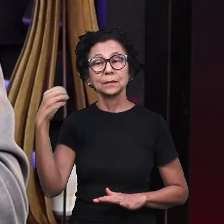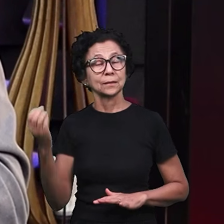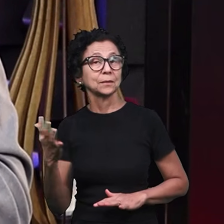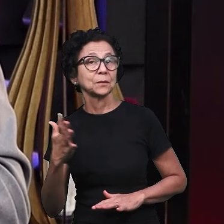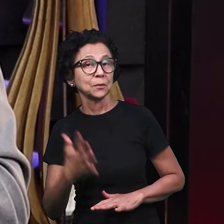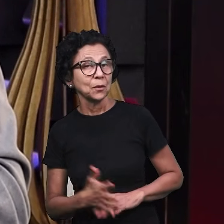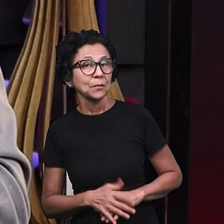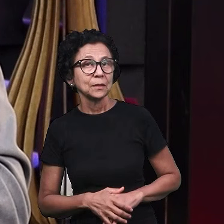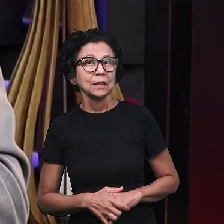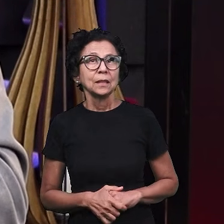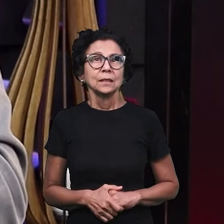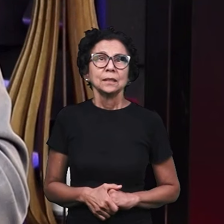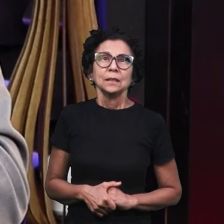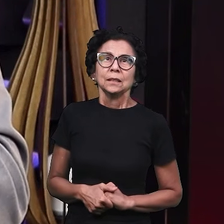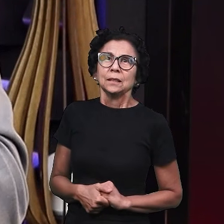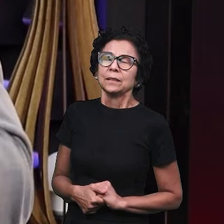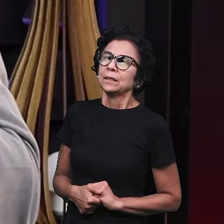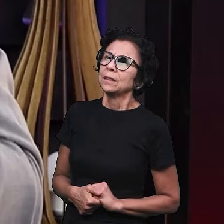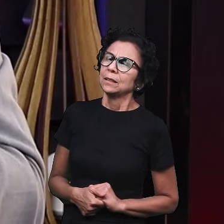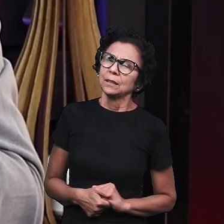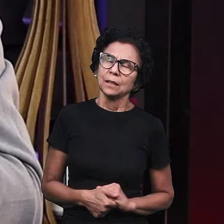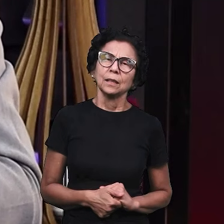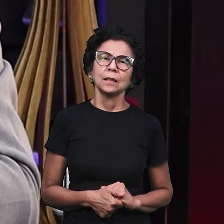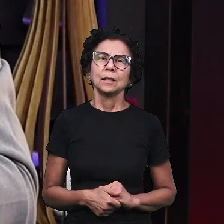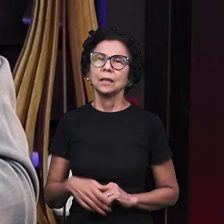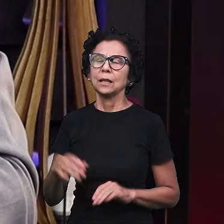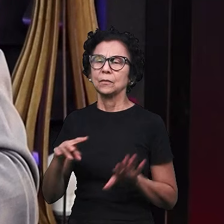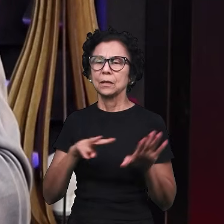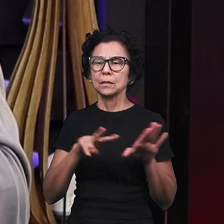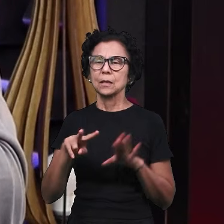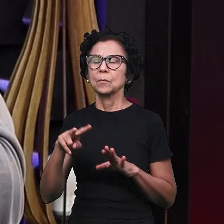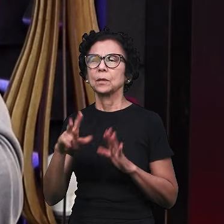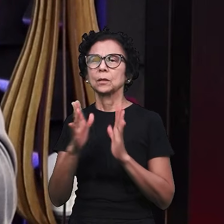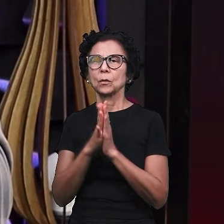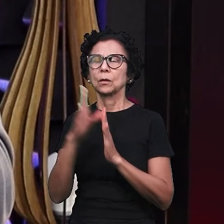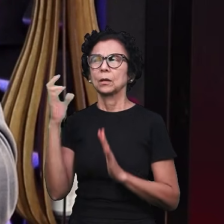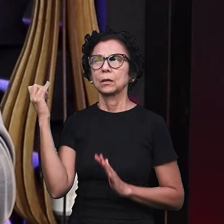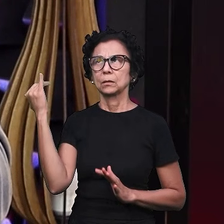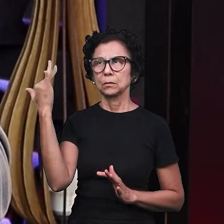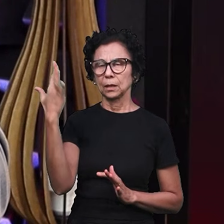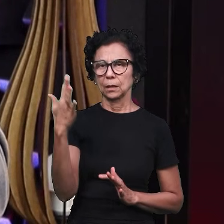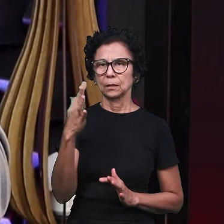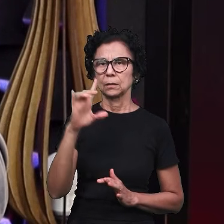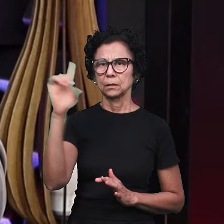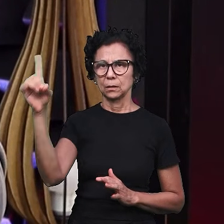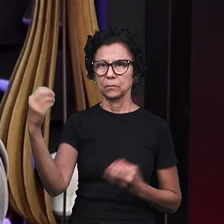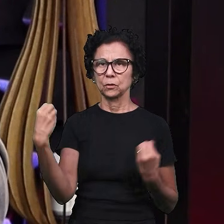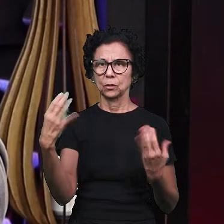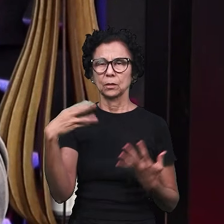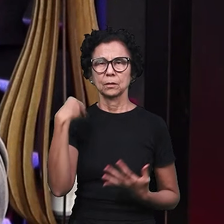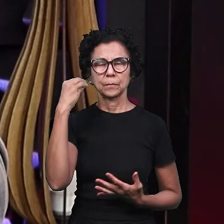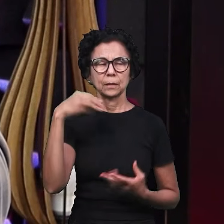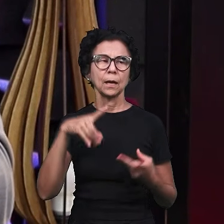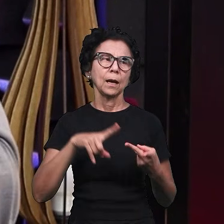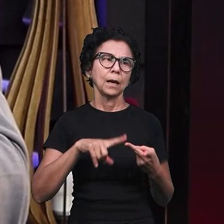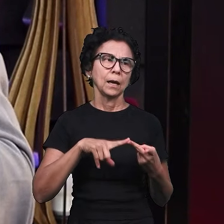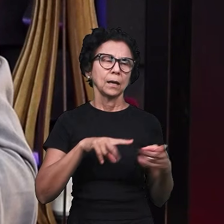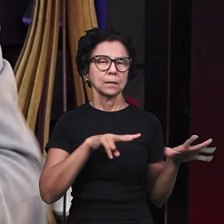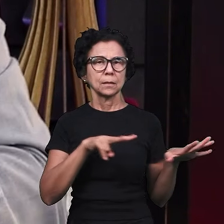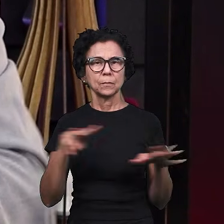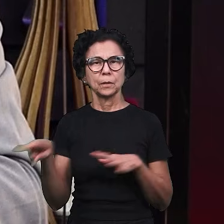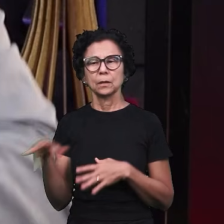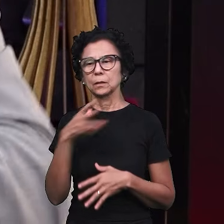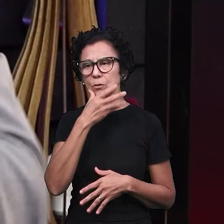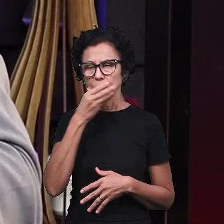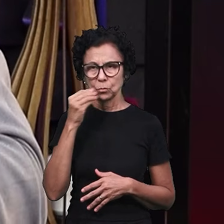nós, tem uma experiência nova. Essa semana nós estamos vivendo a semana de madrugada. Deus quer dar uma experiência. Essa